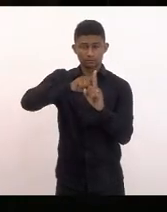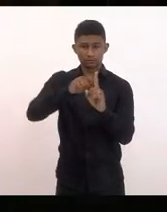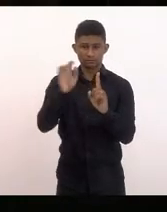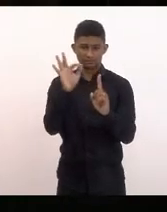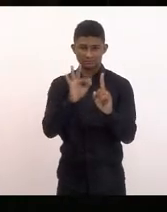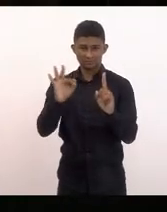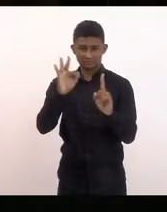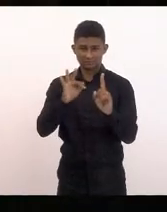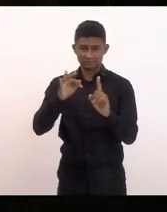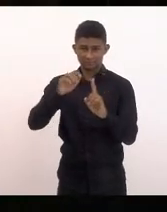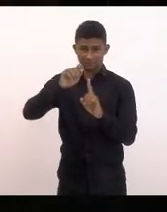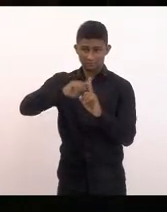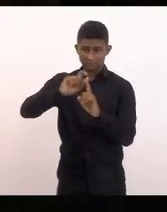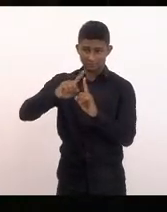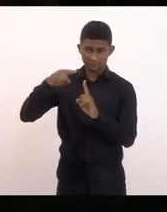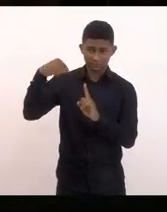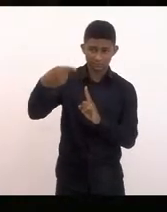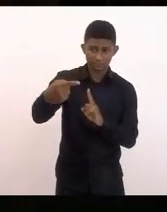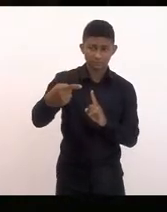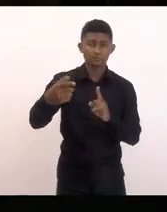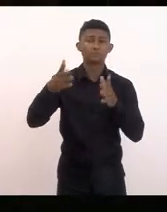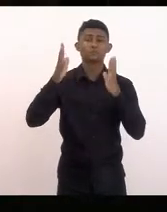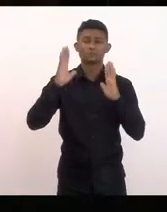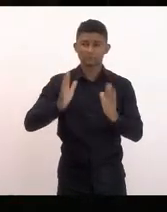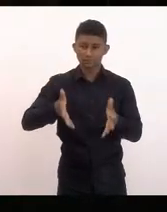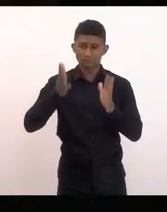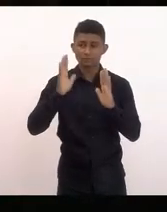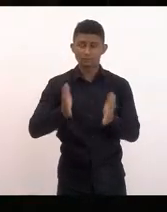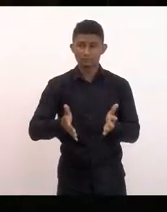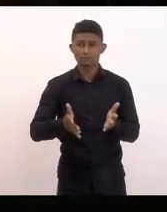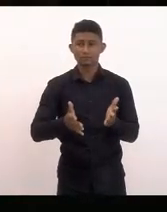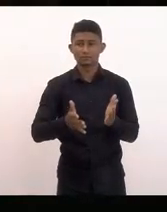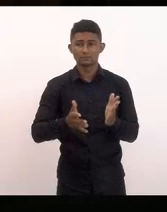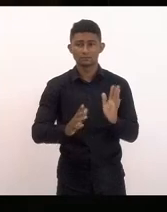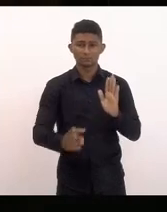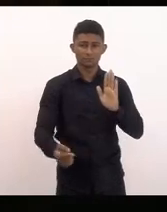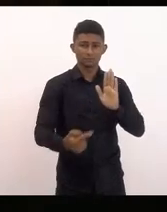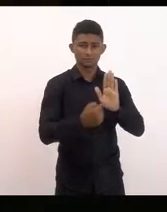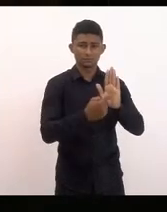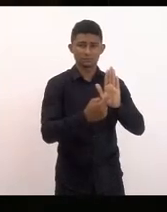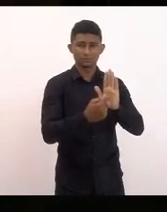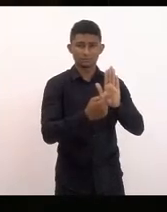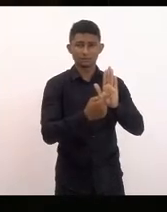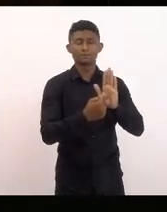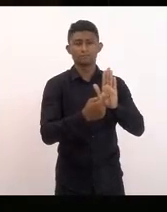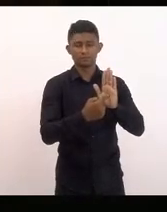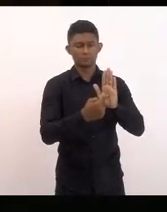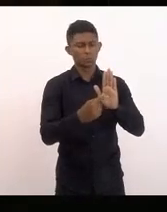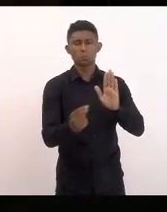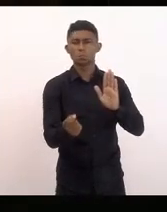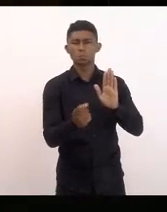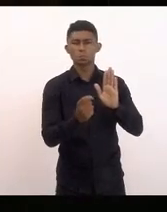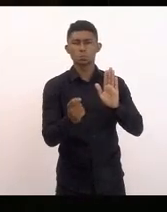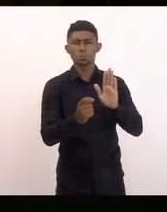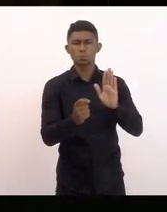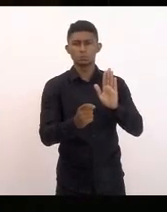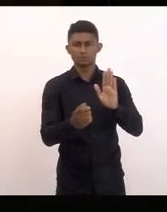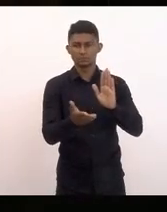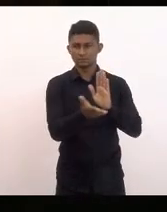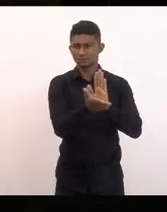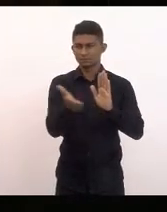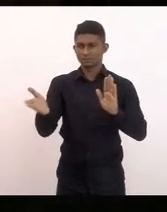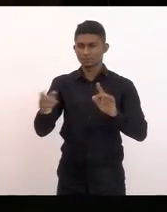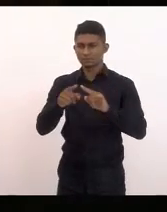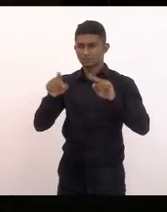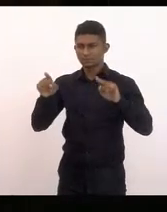agora, numa folha que já foi rodada, deputada Lucinha, os servidores, os nossos servidores